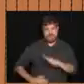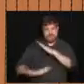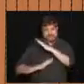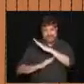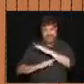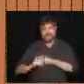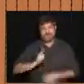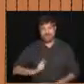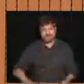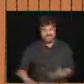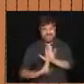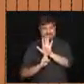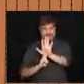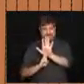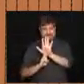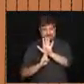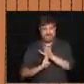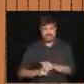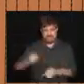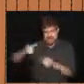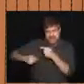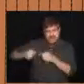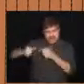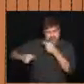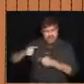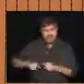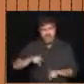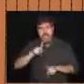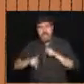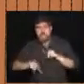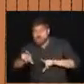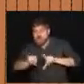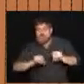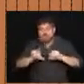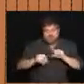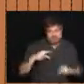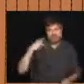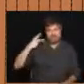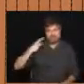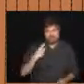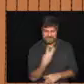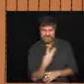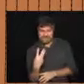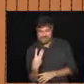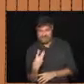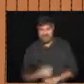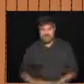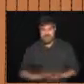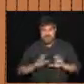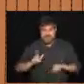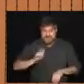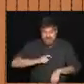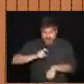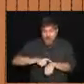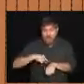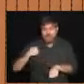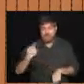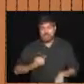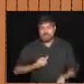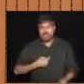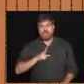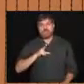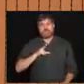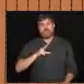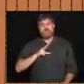as representações políticas que foram eleitos pelo povo, mas que existem momentos que nós